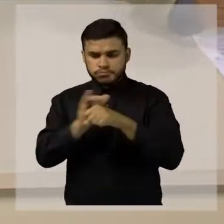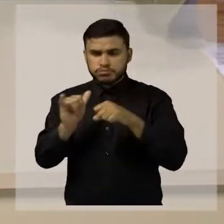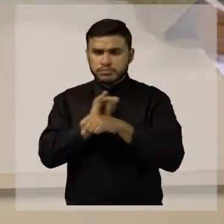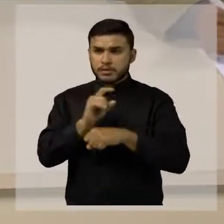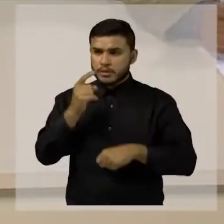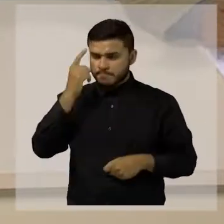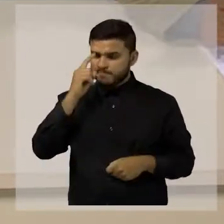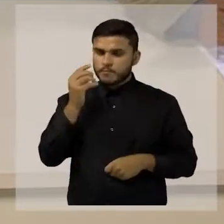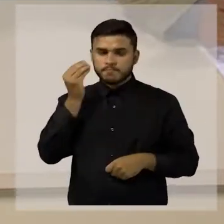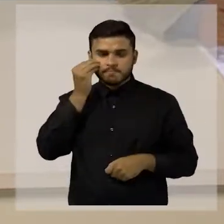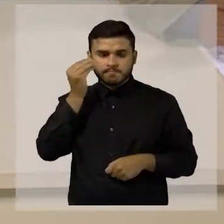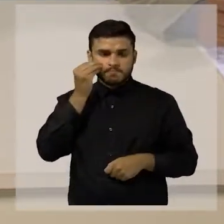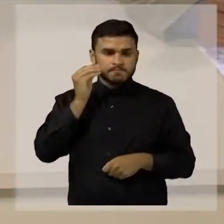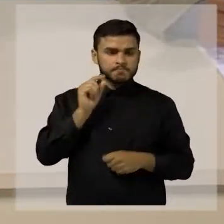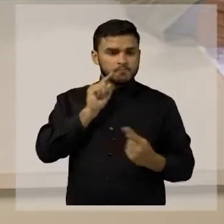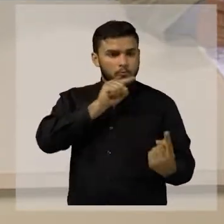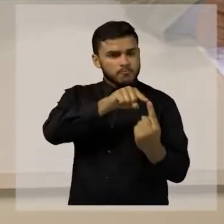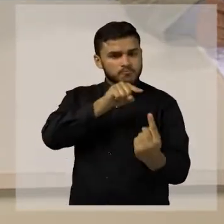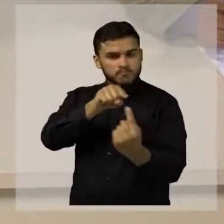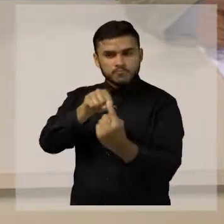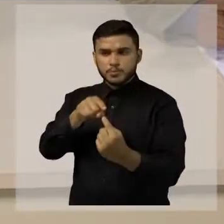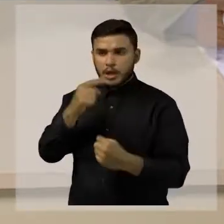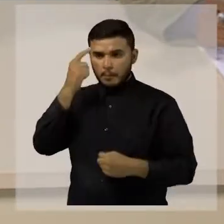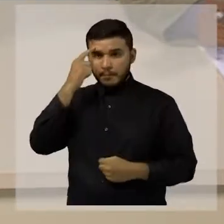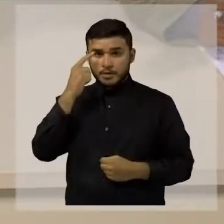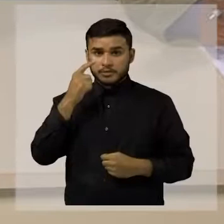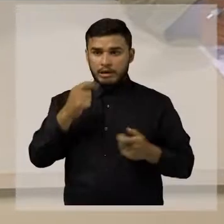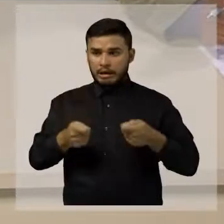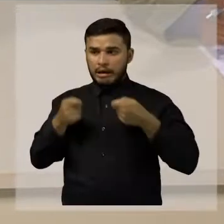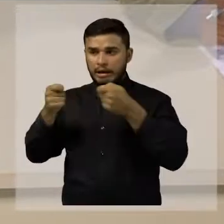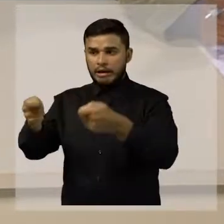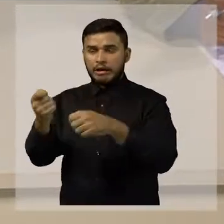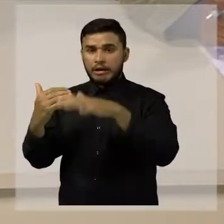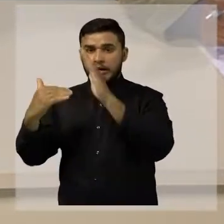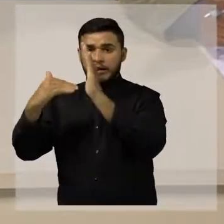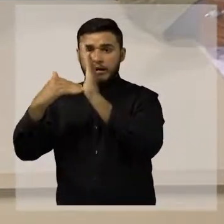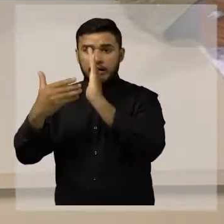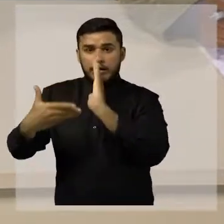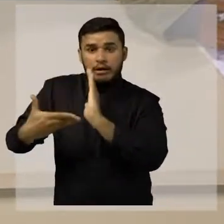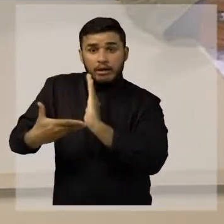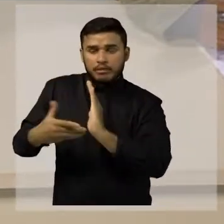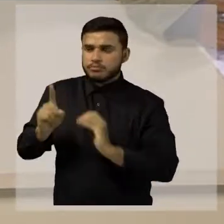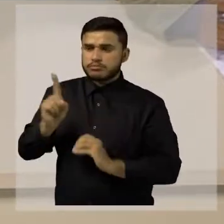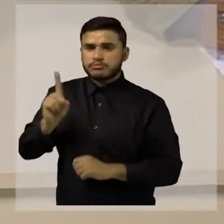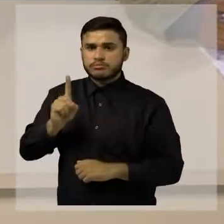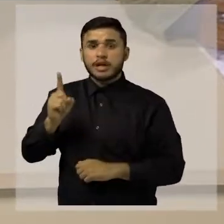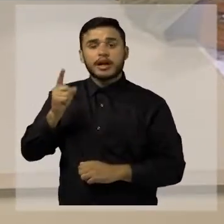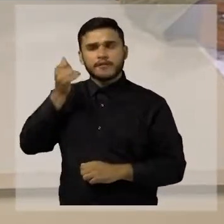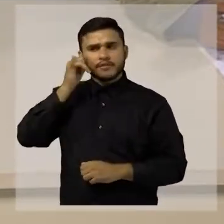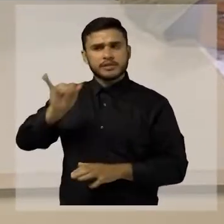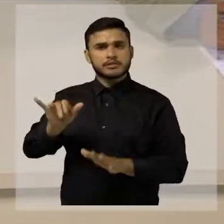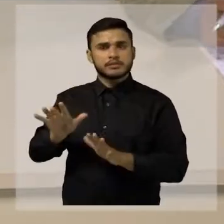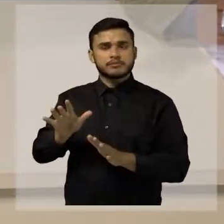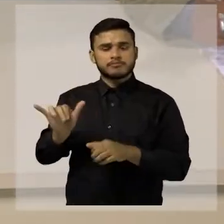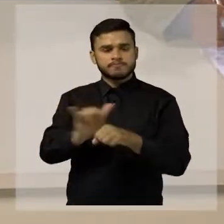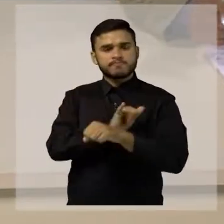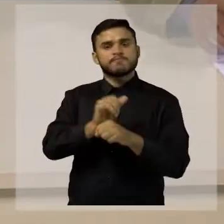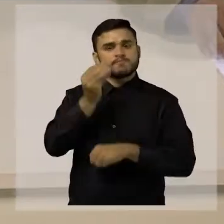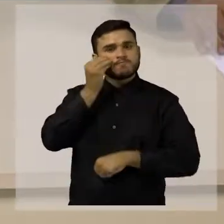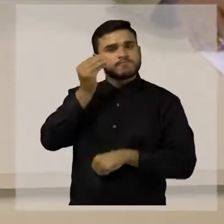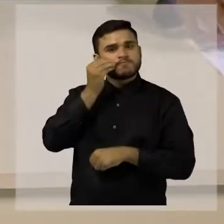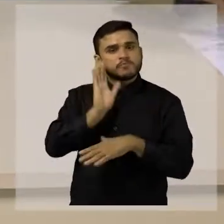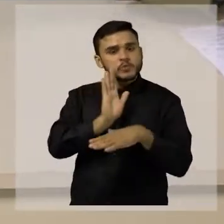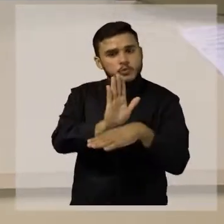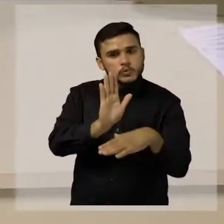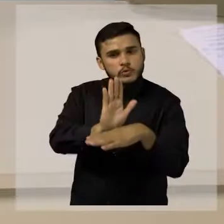pelo Congresso, mas que sejam de fórum do Poder Executivo, ele vai tentar. Agora, se isso vai entrar em choque com